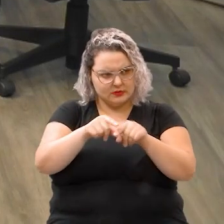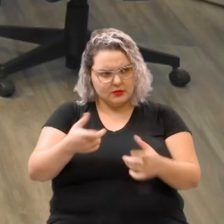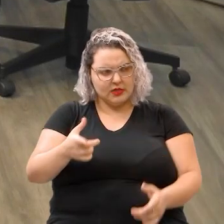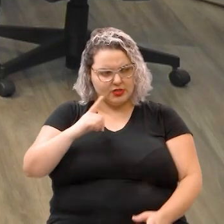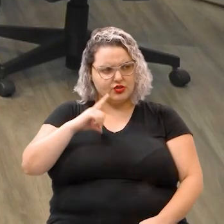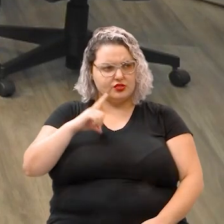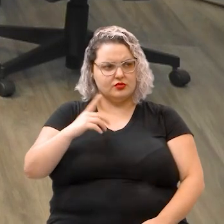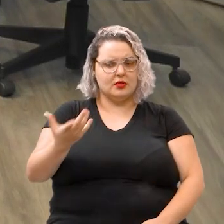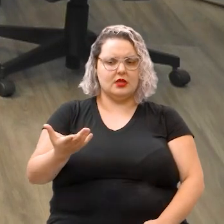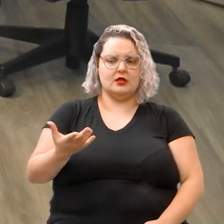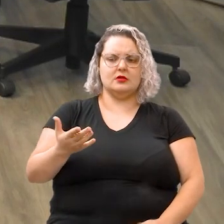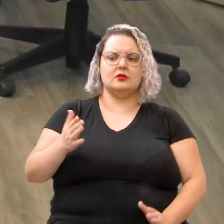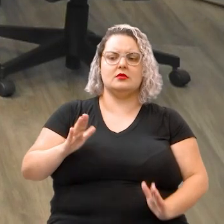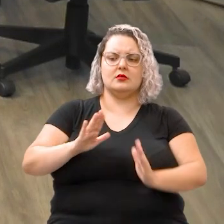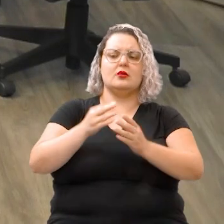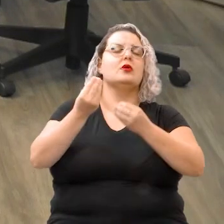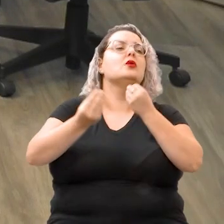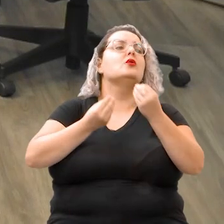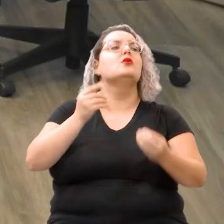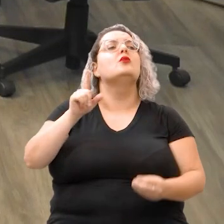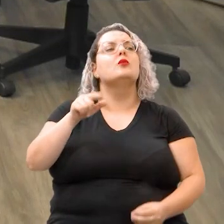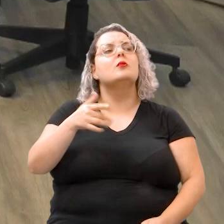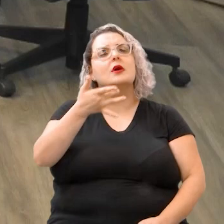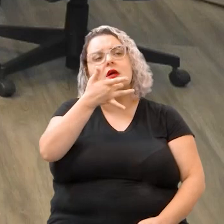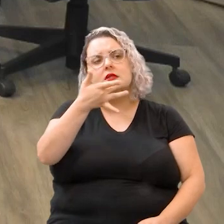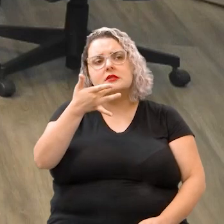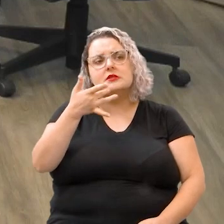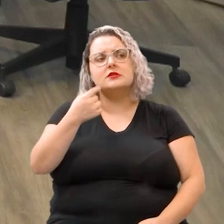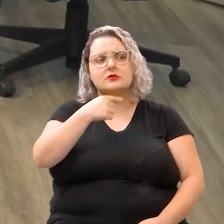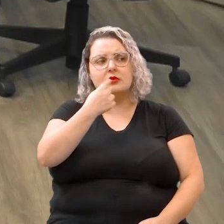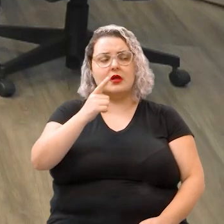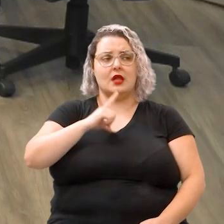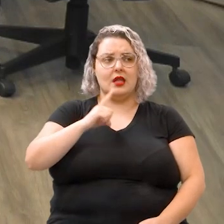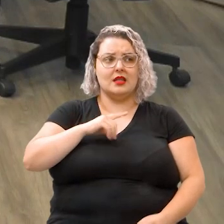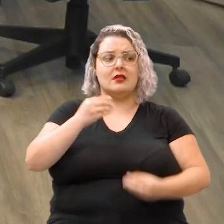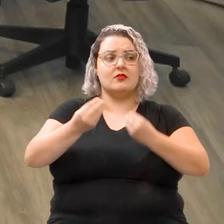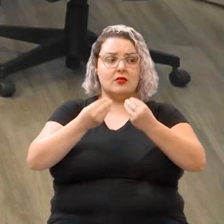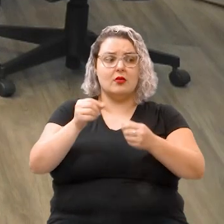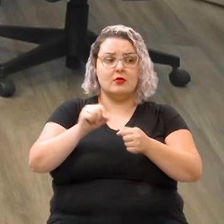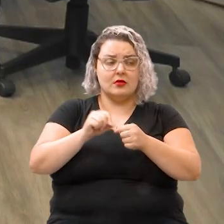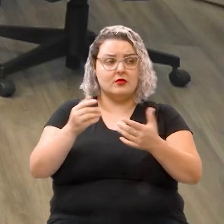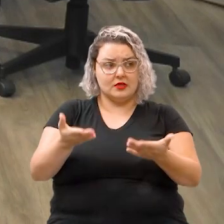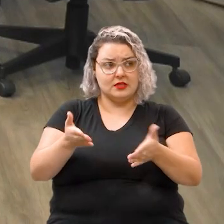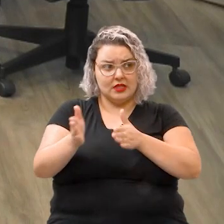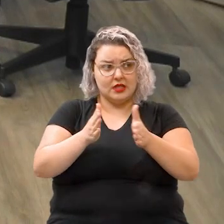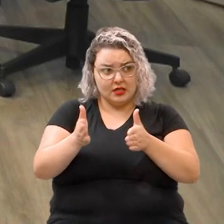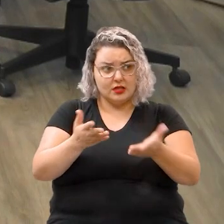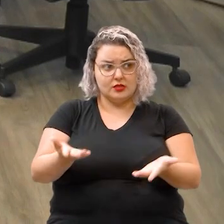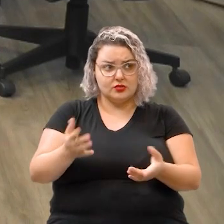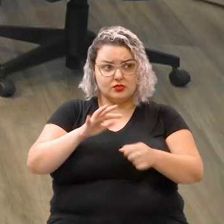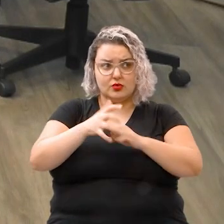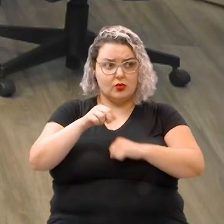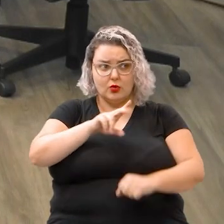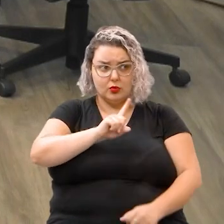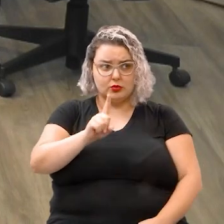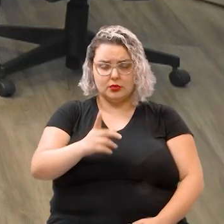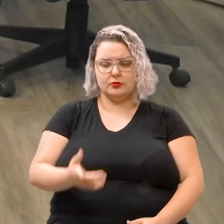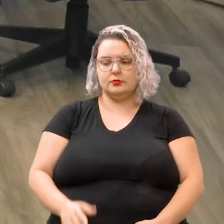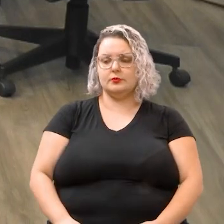tiveram ali na linha de frente, como que foi a saúde bucal? Teve como fazer isso naquele momento de Covid ou